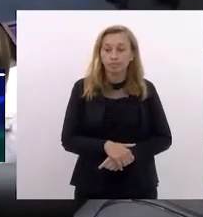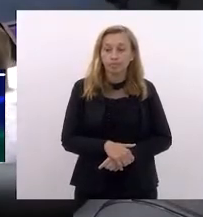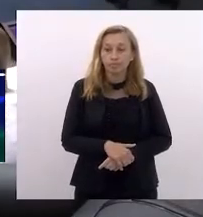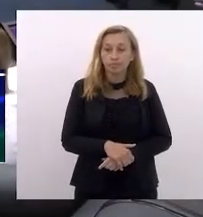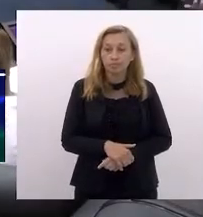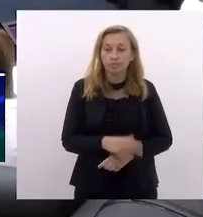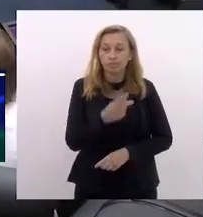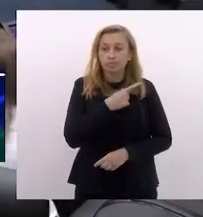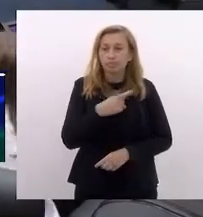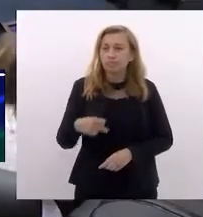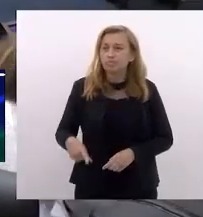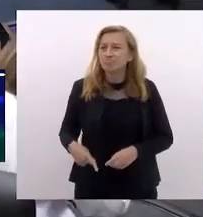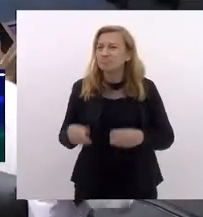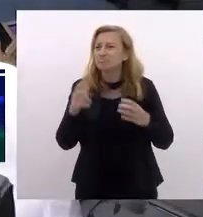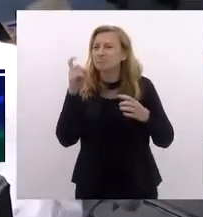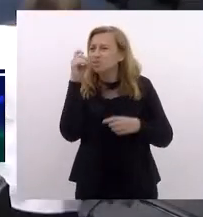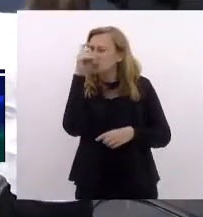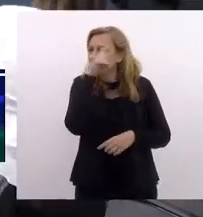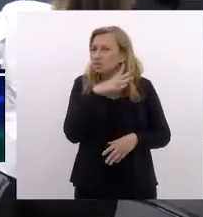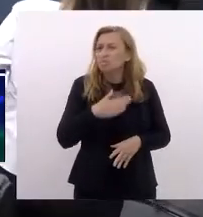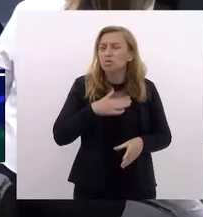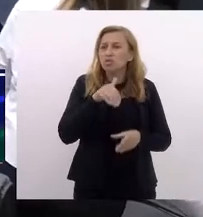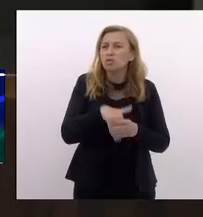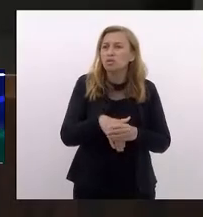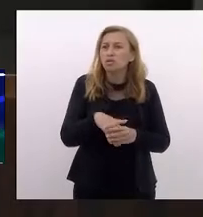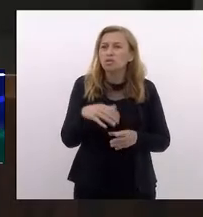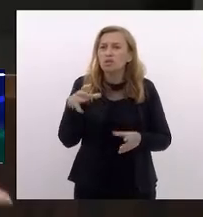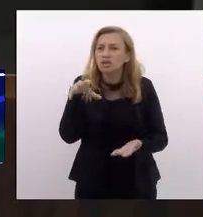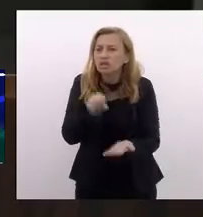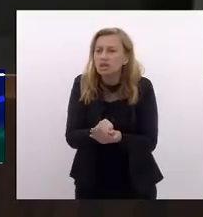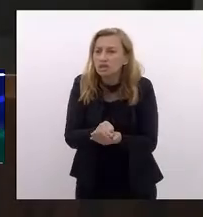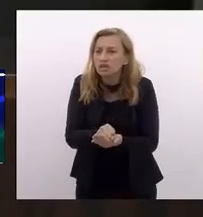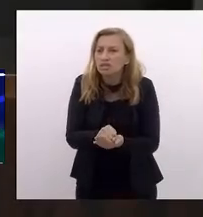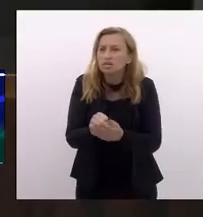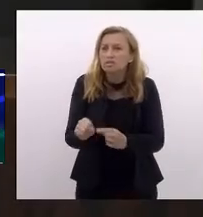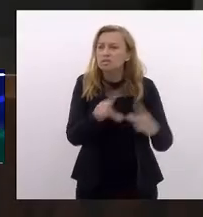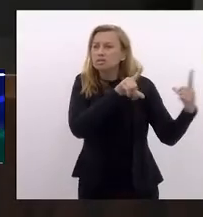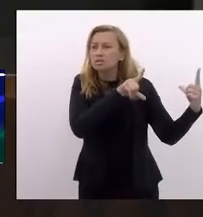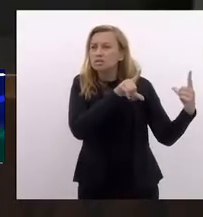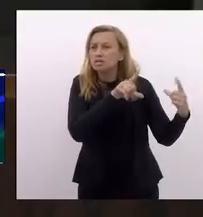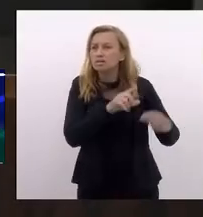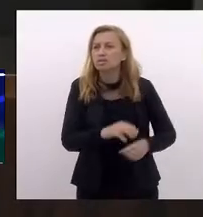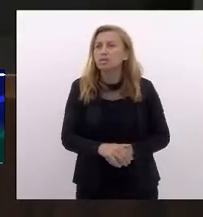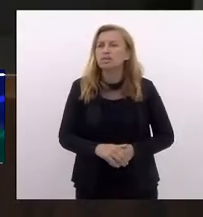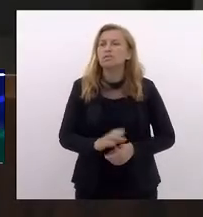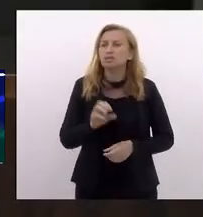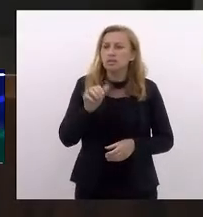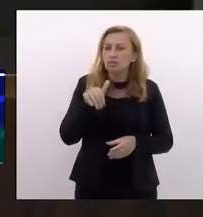e o presidente por uma dificuldade nos bota a data real amorzinho